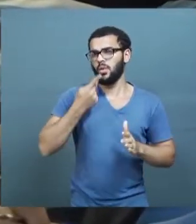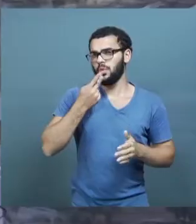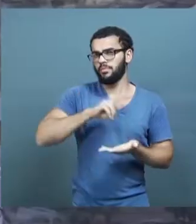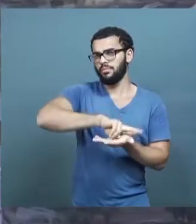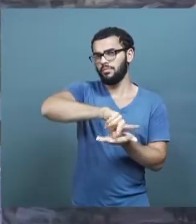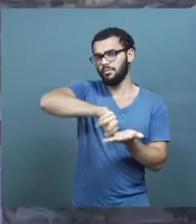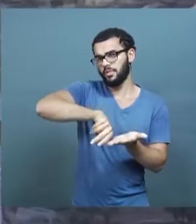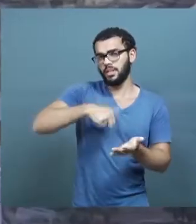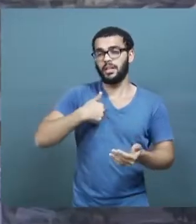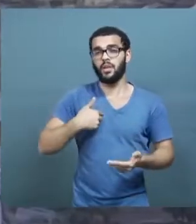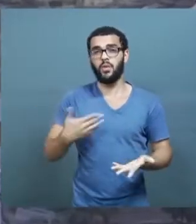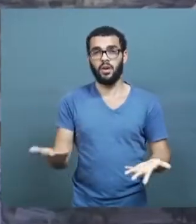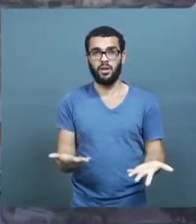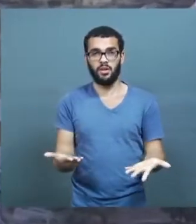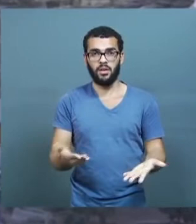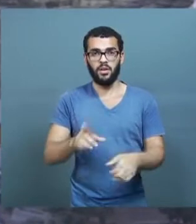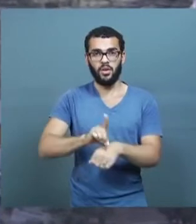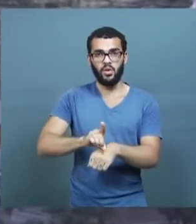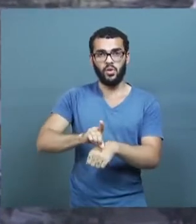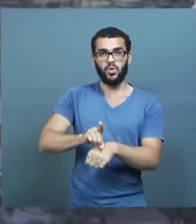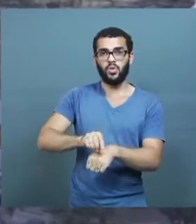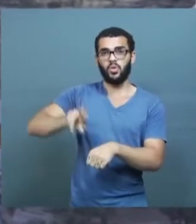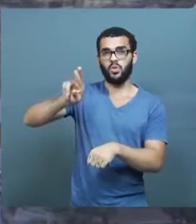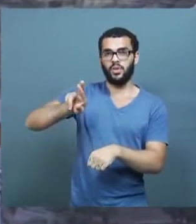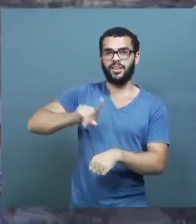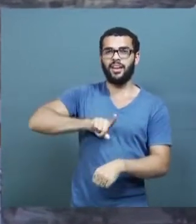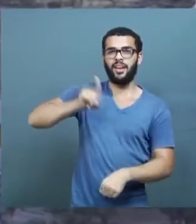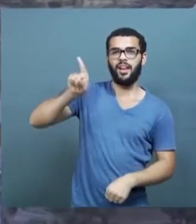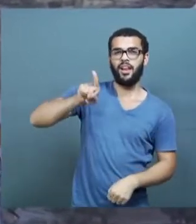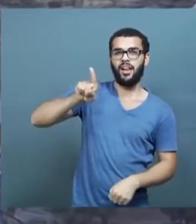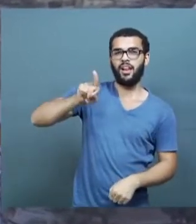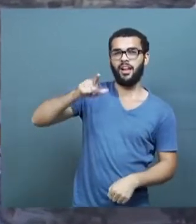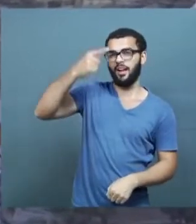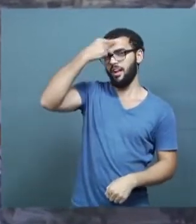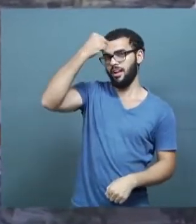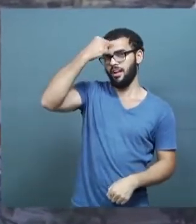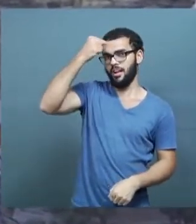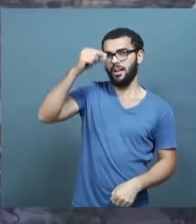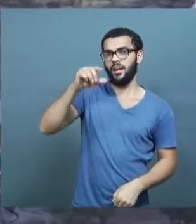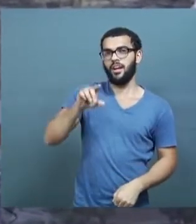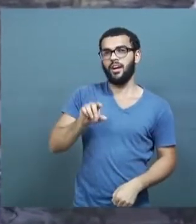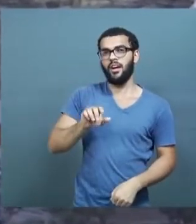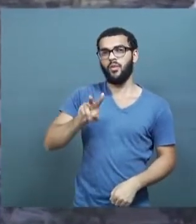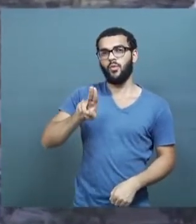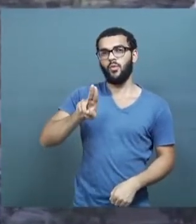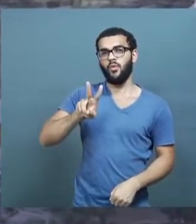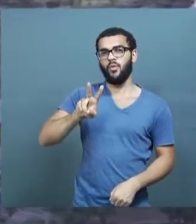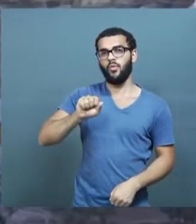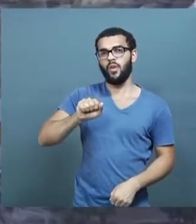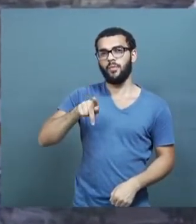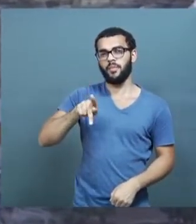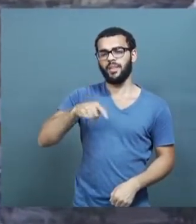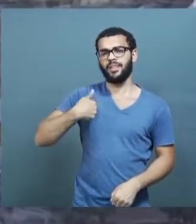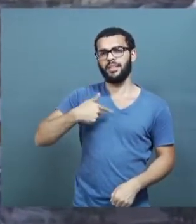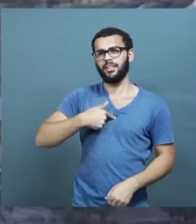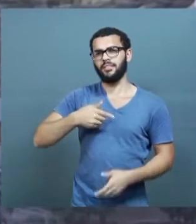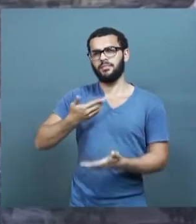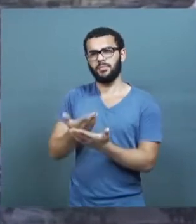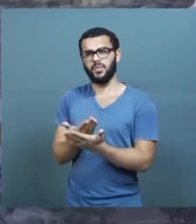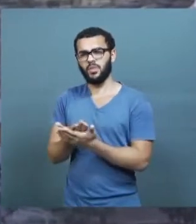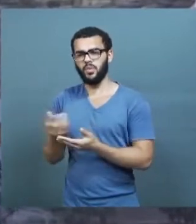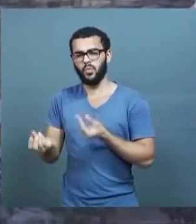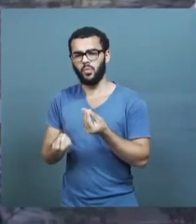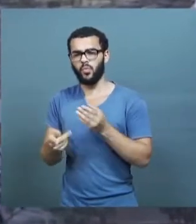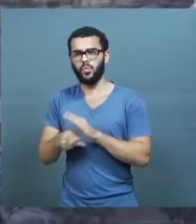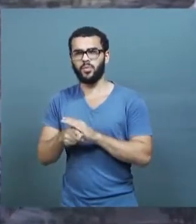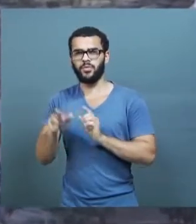estou no meio do doutorado na Univap, lá a gente está estudando os impactos ambientais e justamente por estudar essa